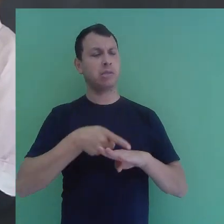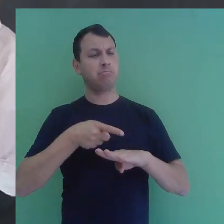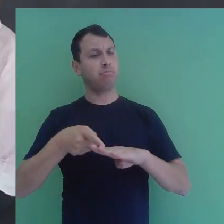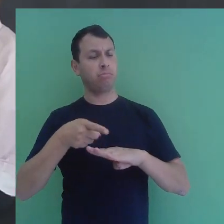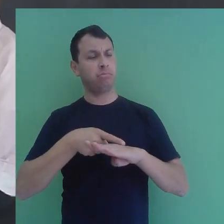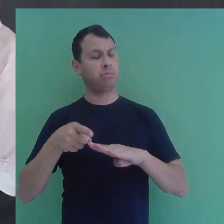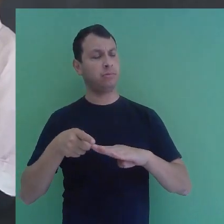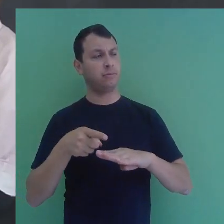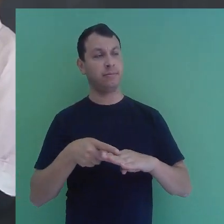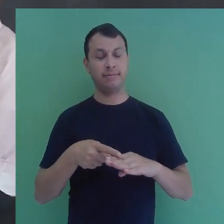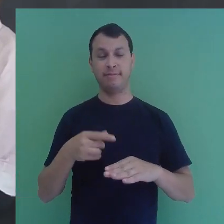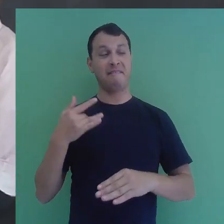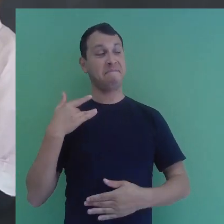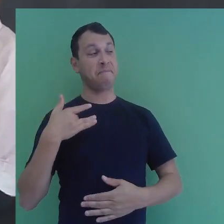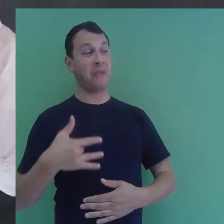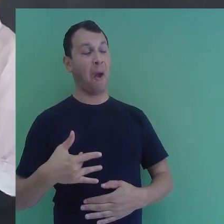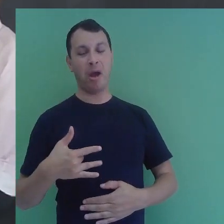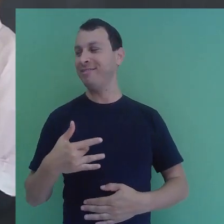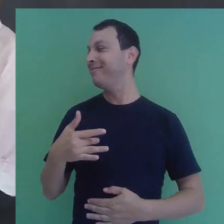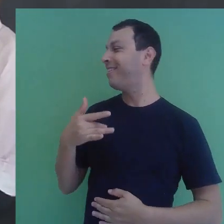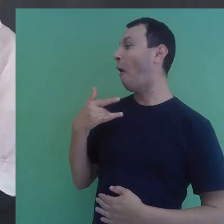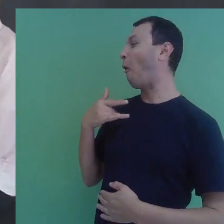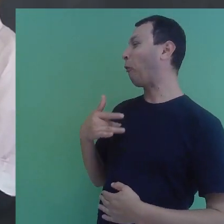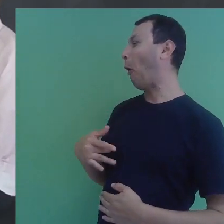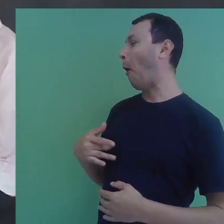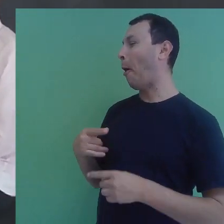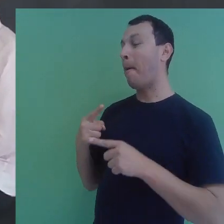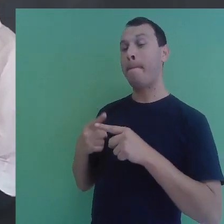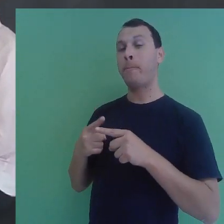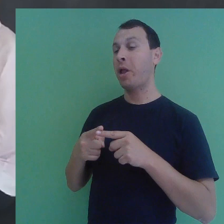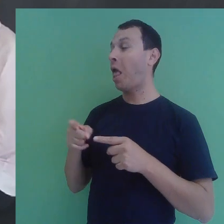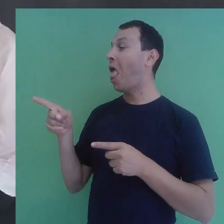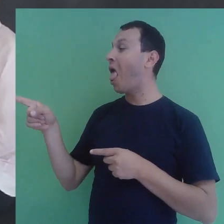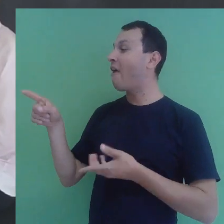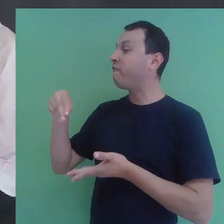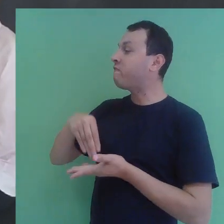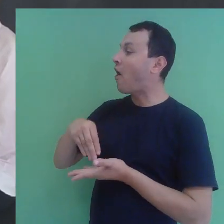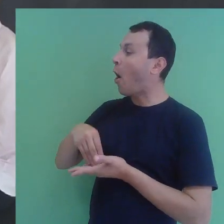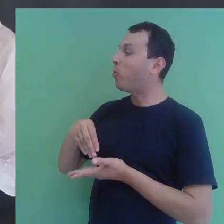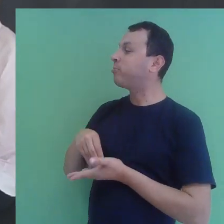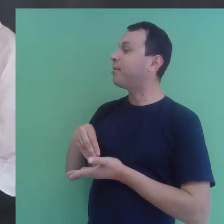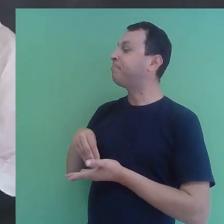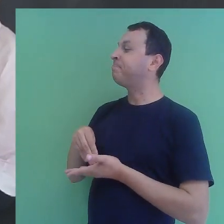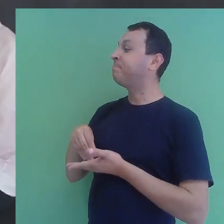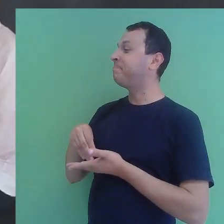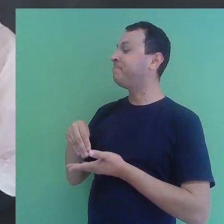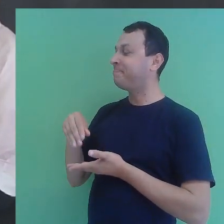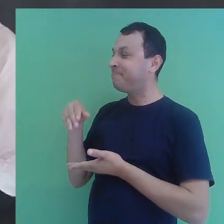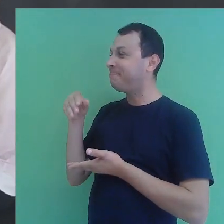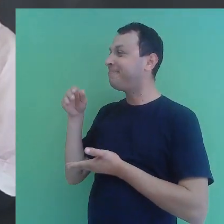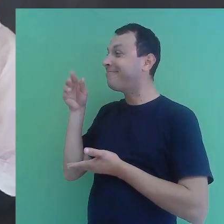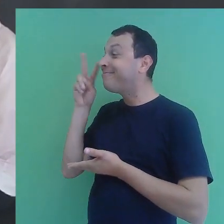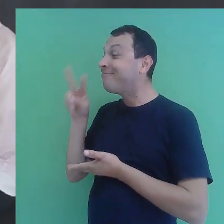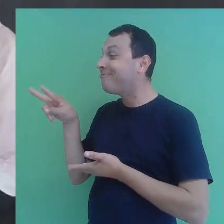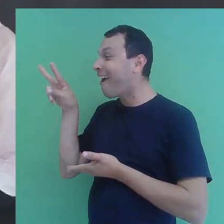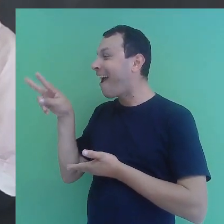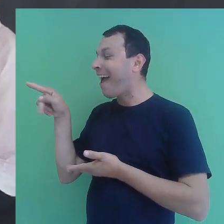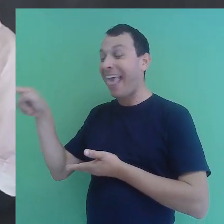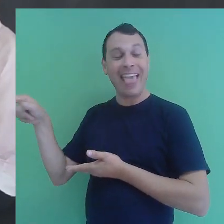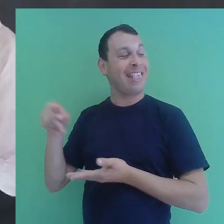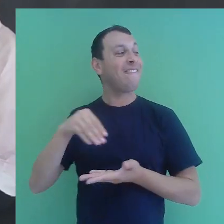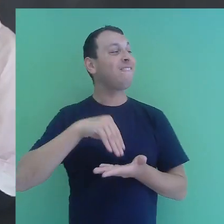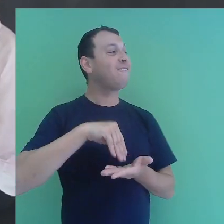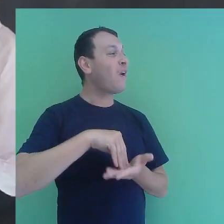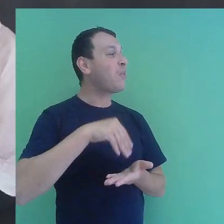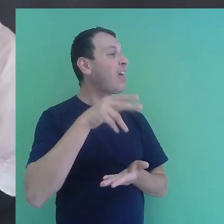eles estavam com pena do outro porque o outro carecia daquilo que lhe era mais importante. Você